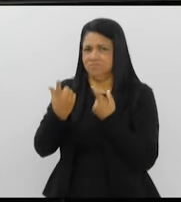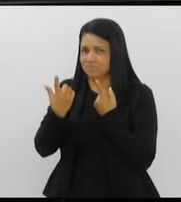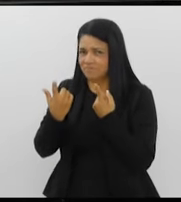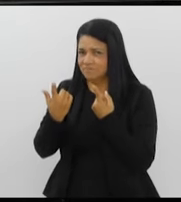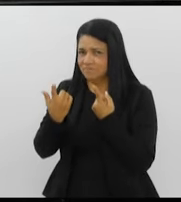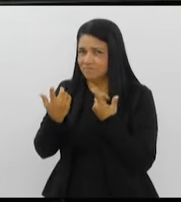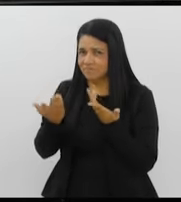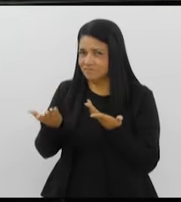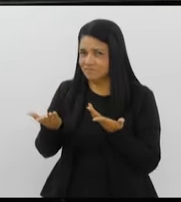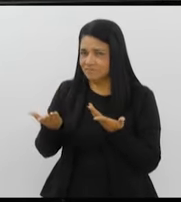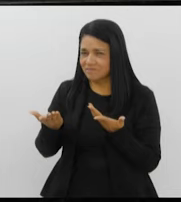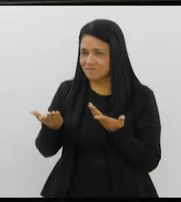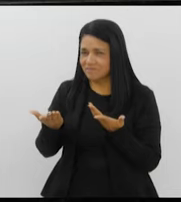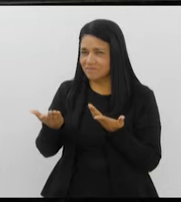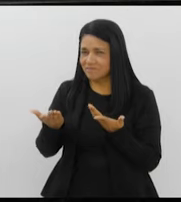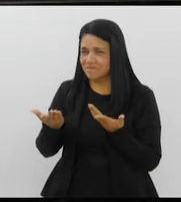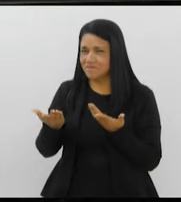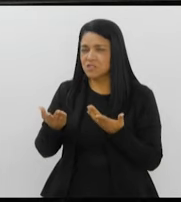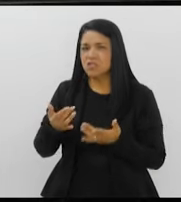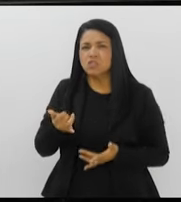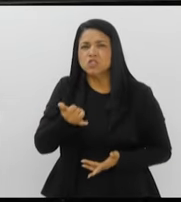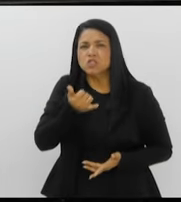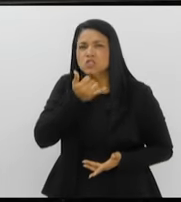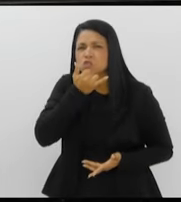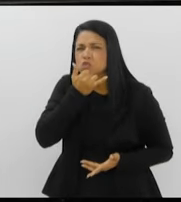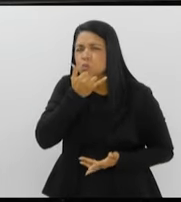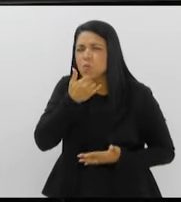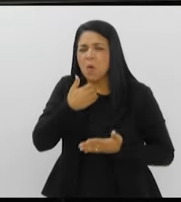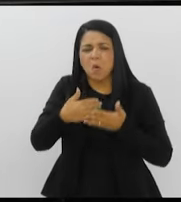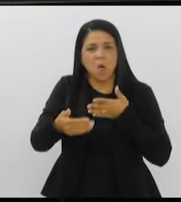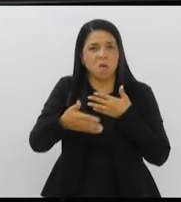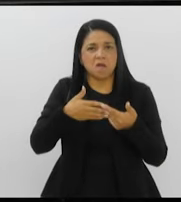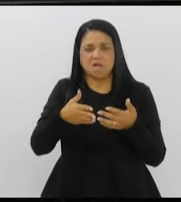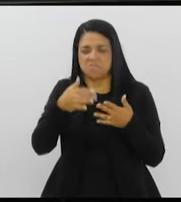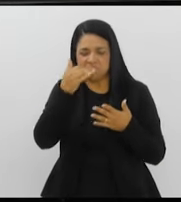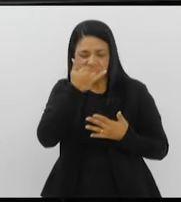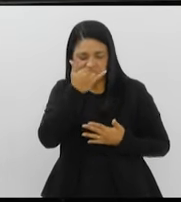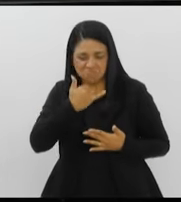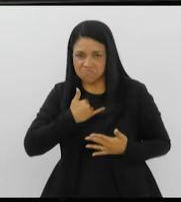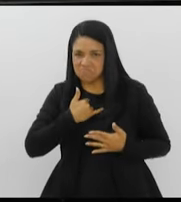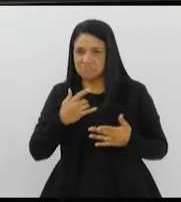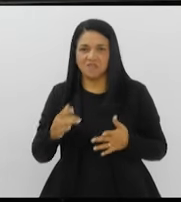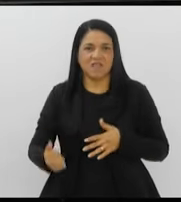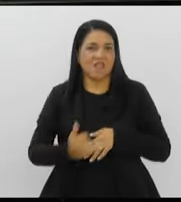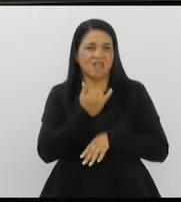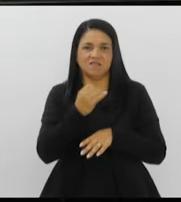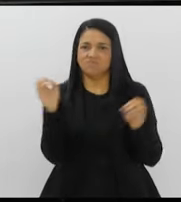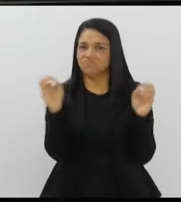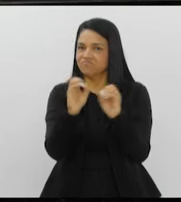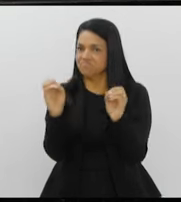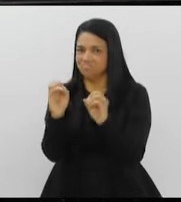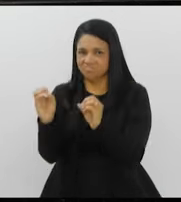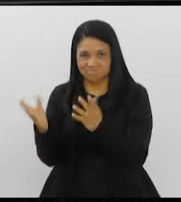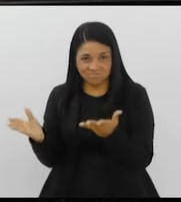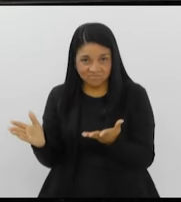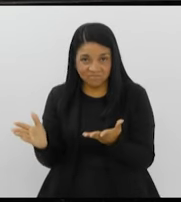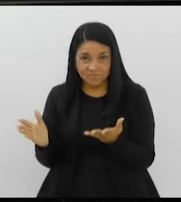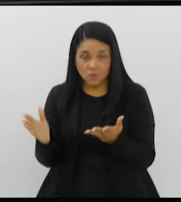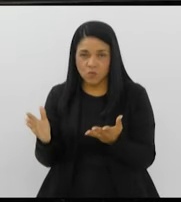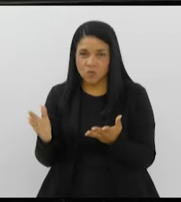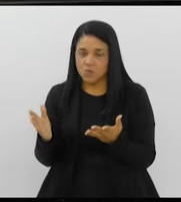Isso não é. Podem dar a desculpa que for, a mim não enganam. Não é